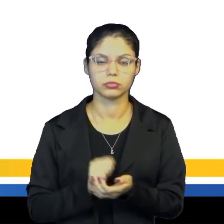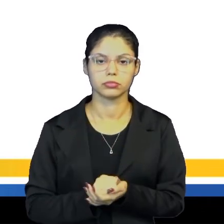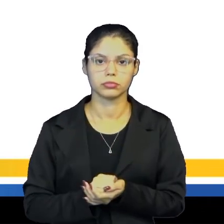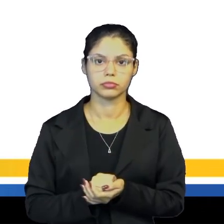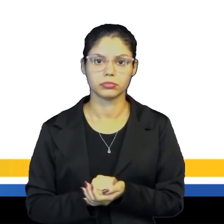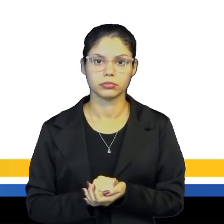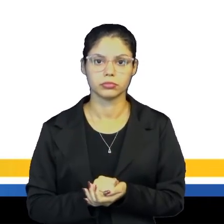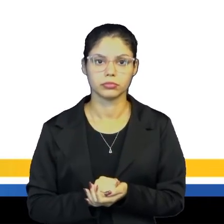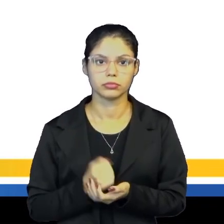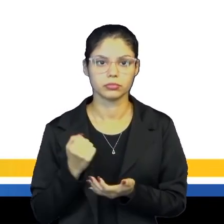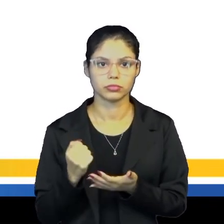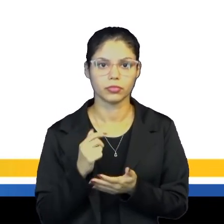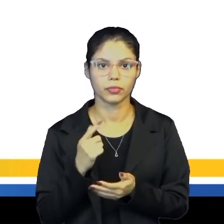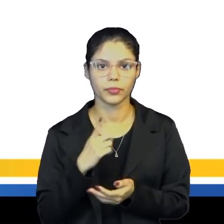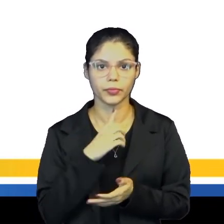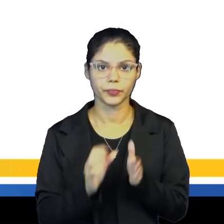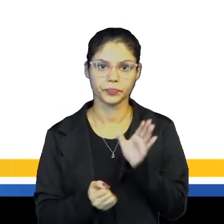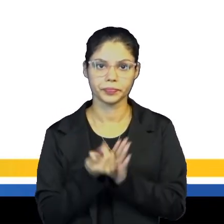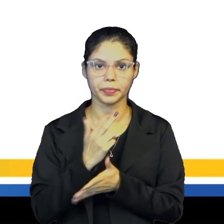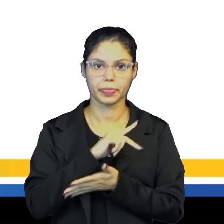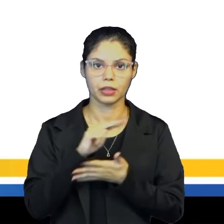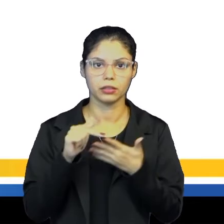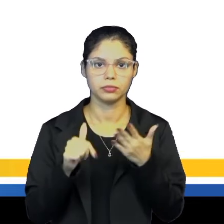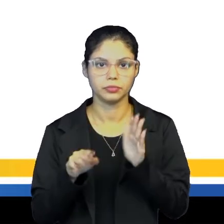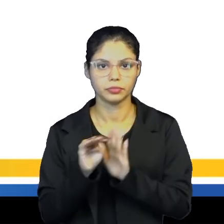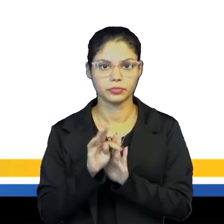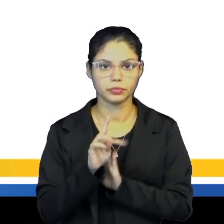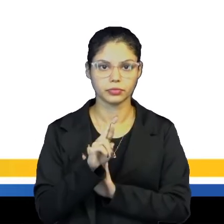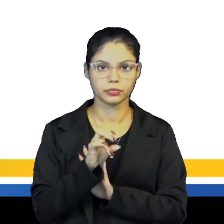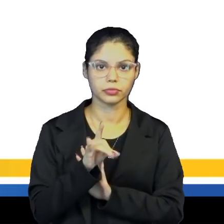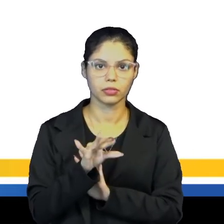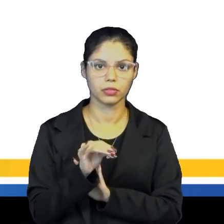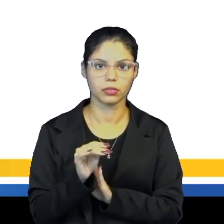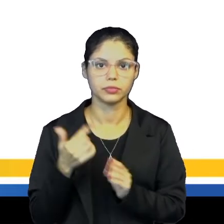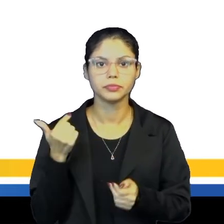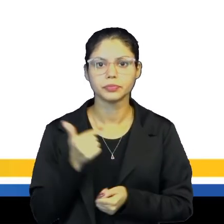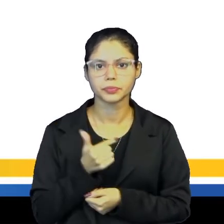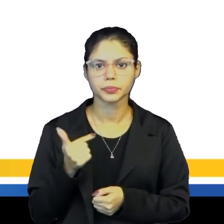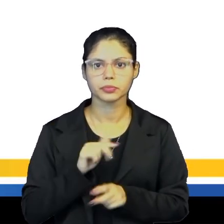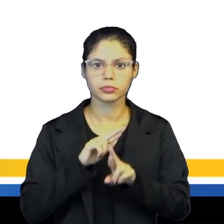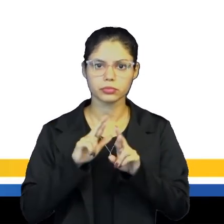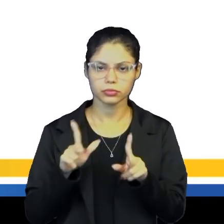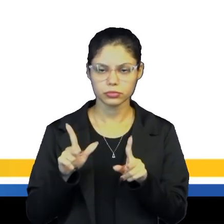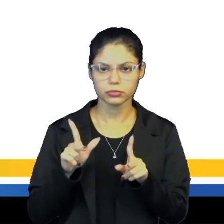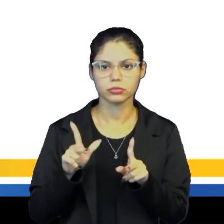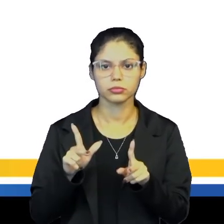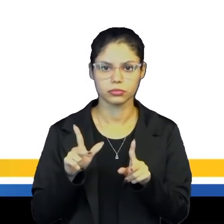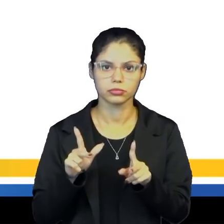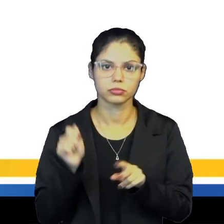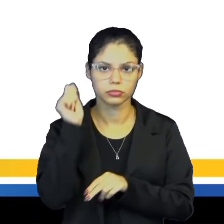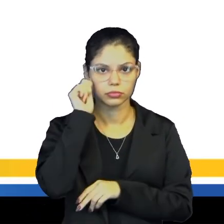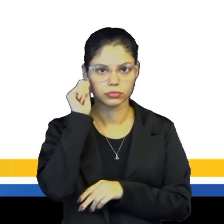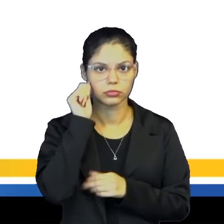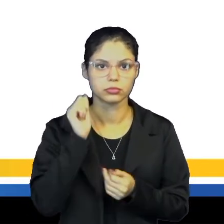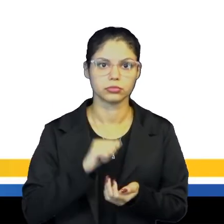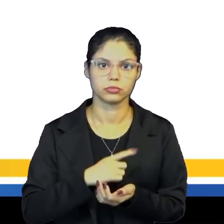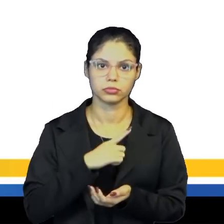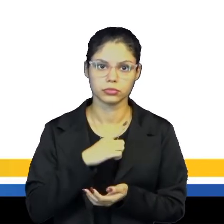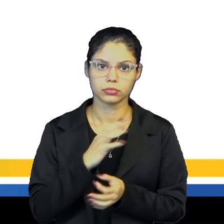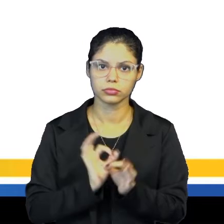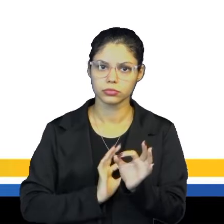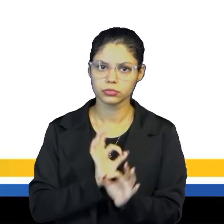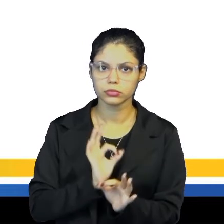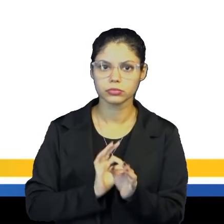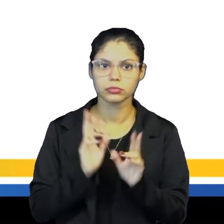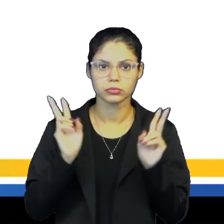na Grécia. Existem várias classificações para a textura. Então, segundo diferentes autores que tratam